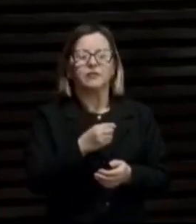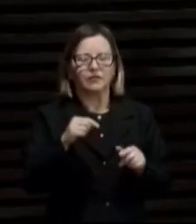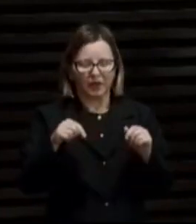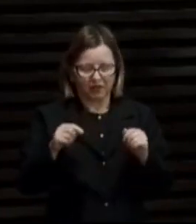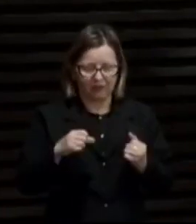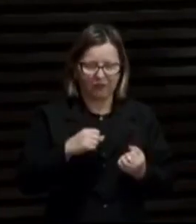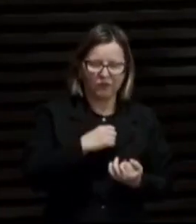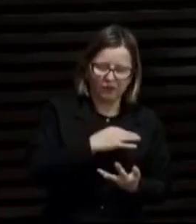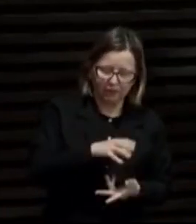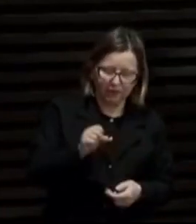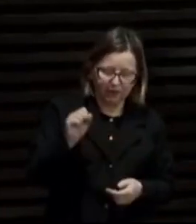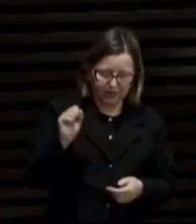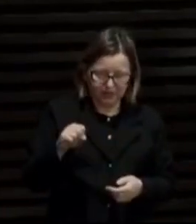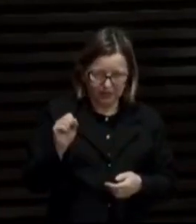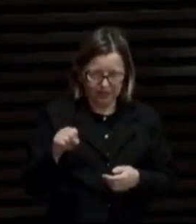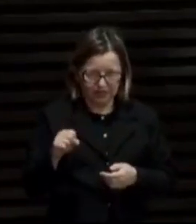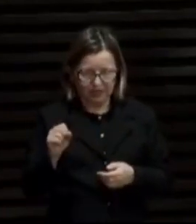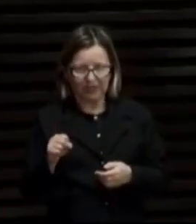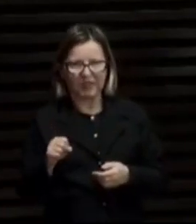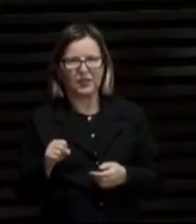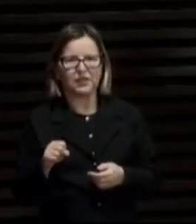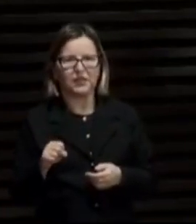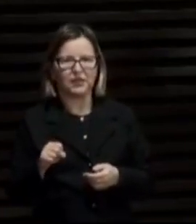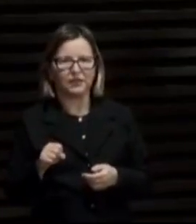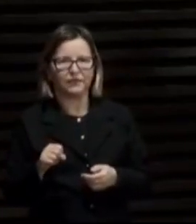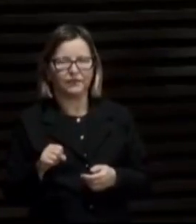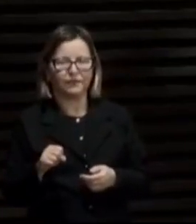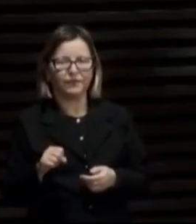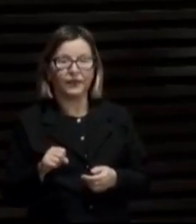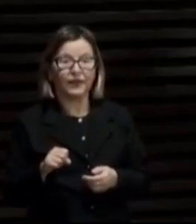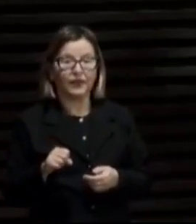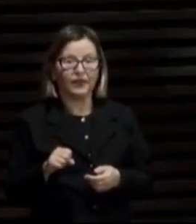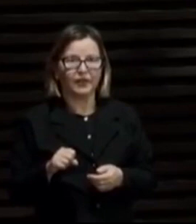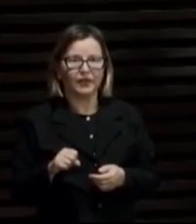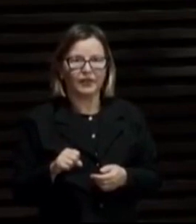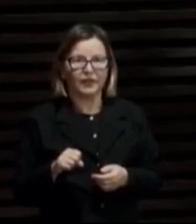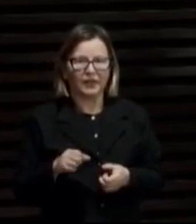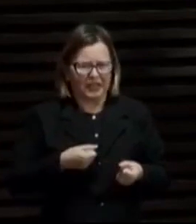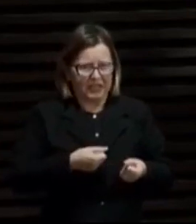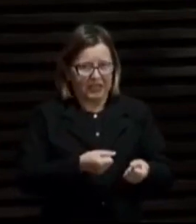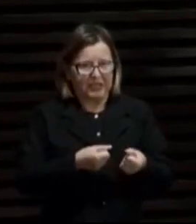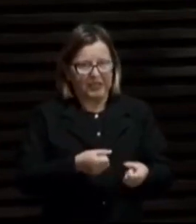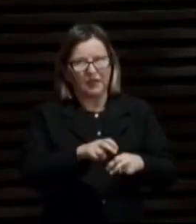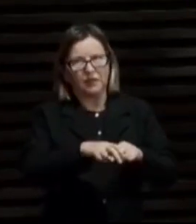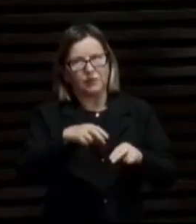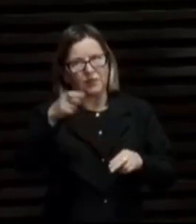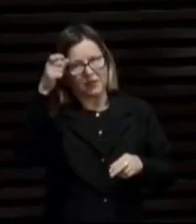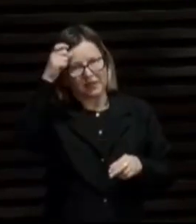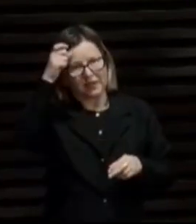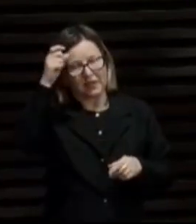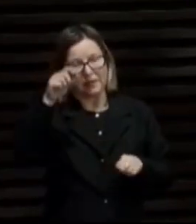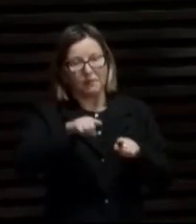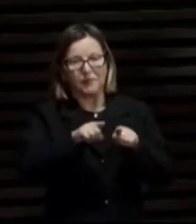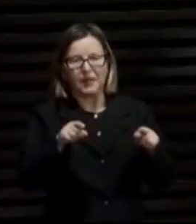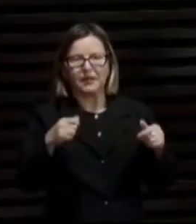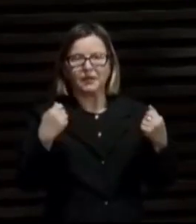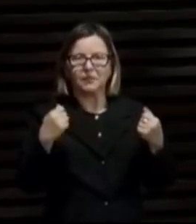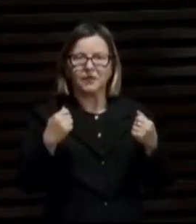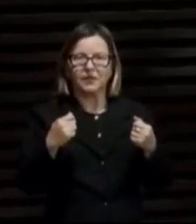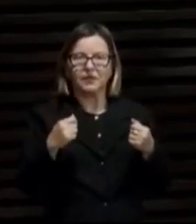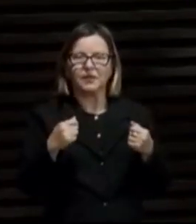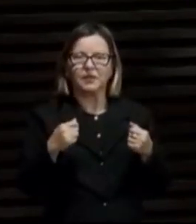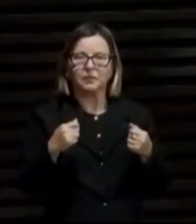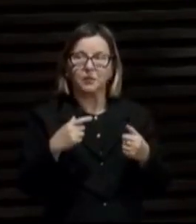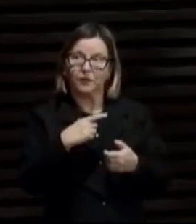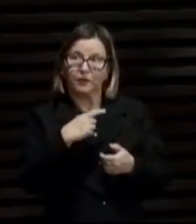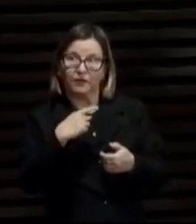ações do pecado, às ações de Satanás. Mas nós precisamos de fugir, pedir misericórdia, pedir para o Senhor, como